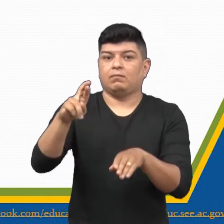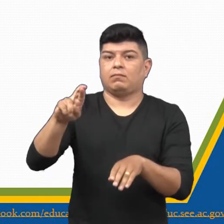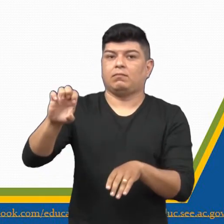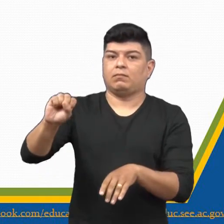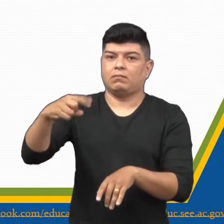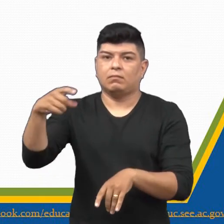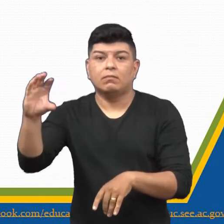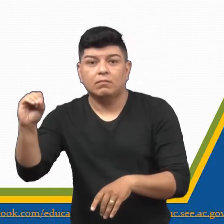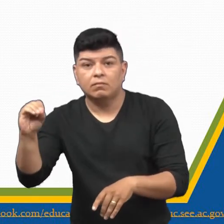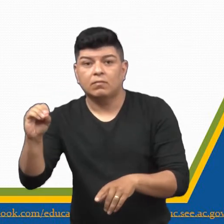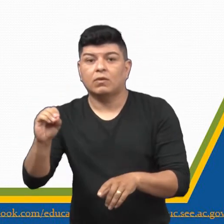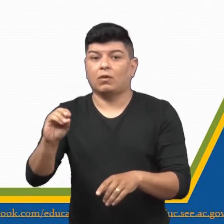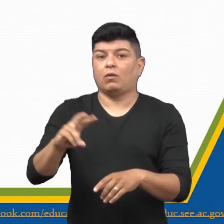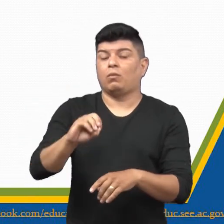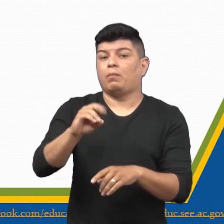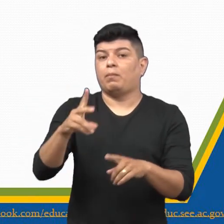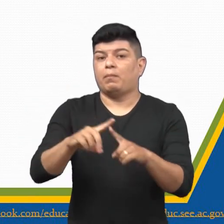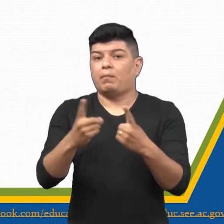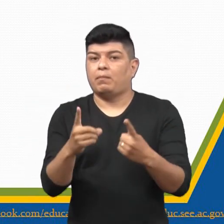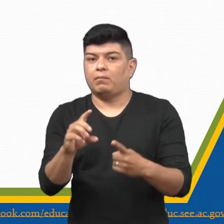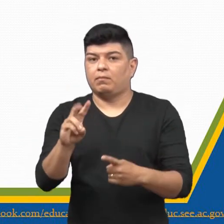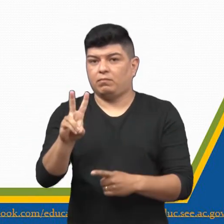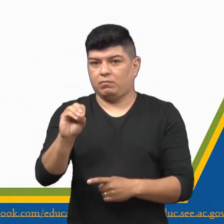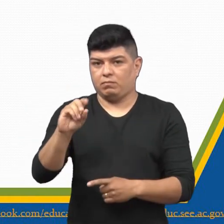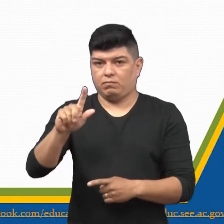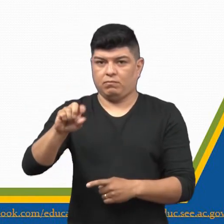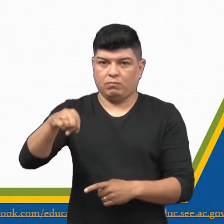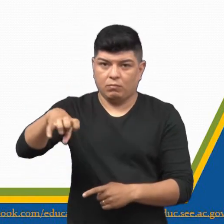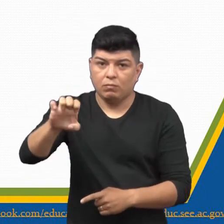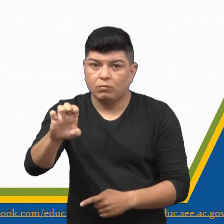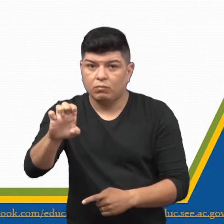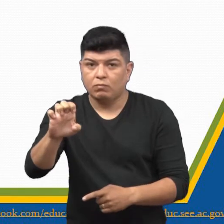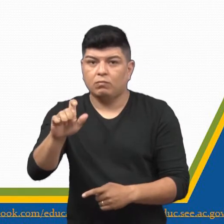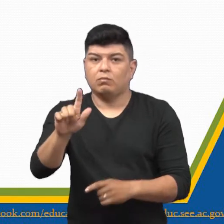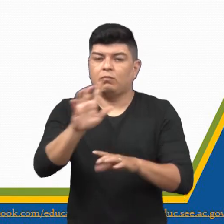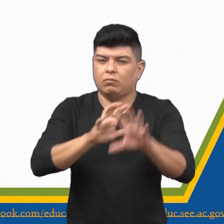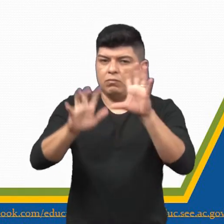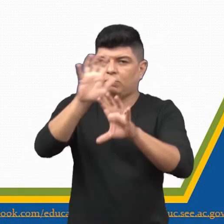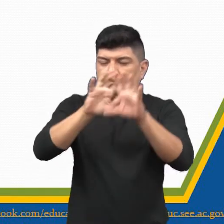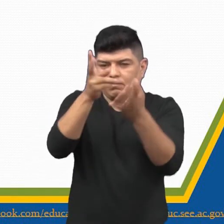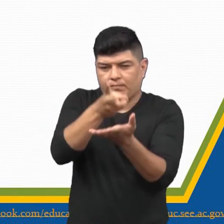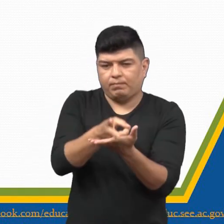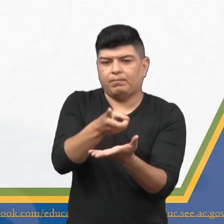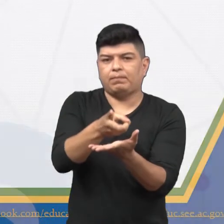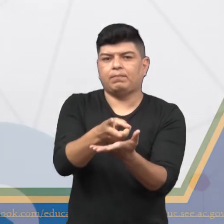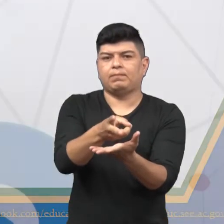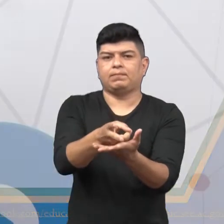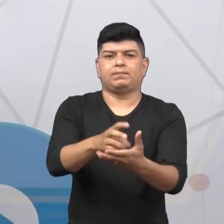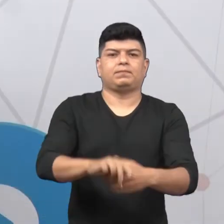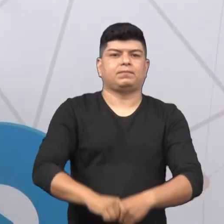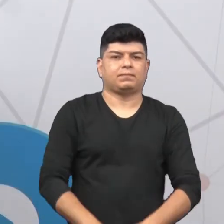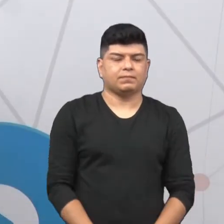o teu volume, o volume do gás, ele vai permanecer constante.